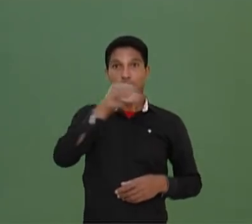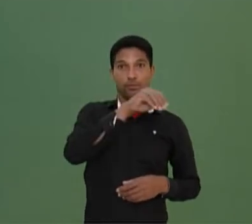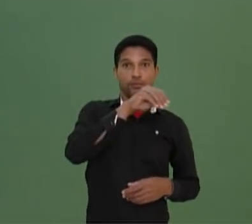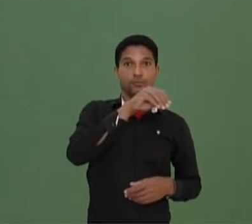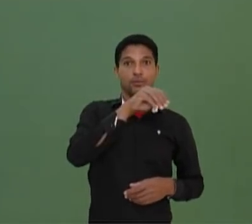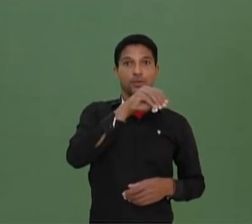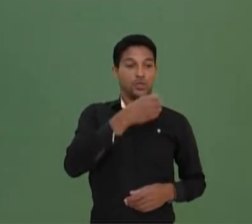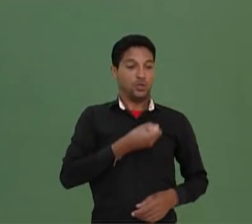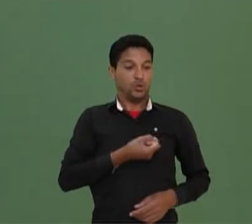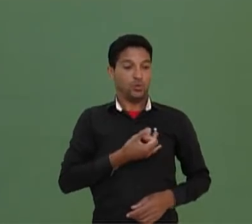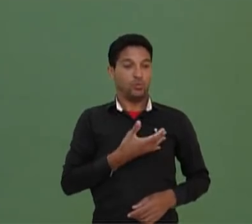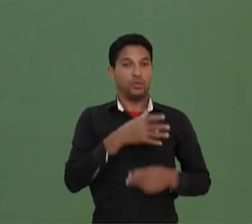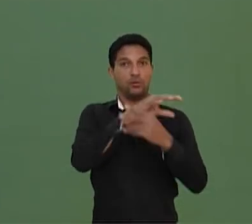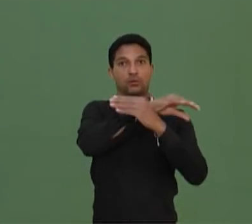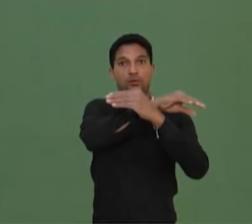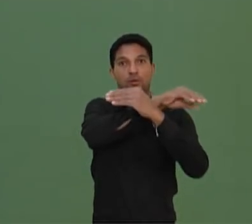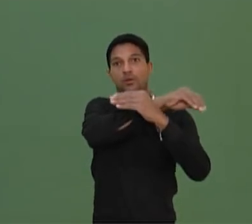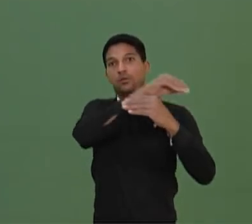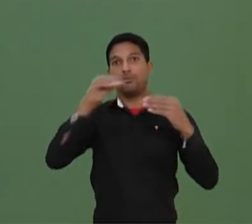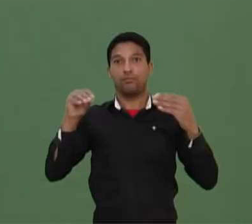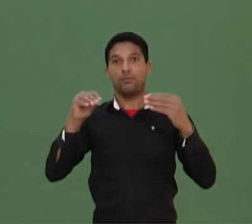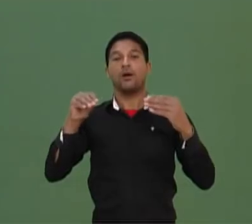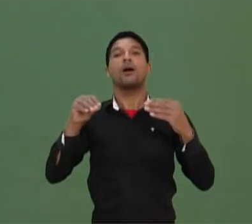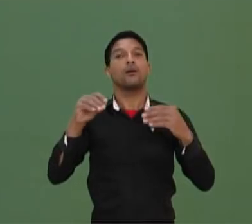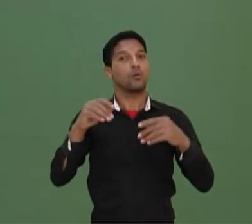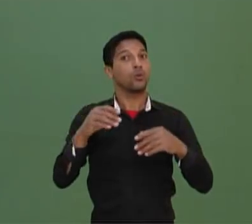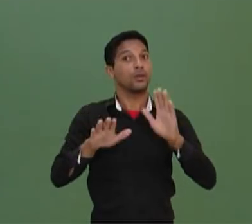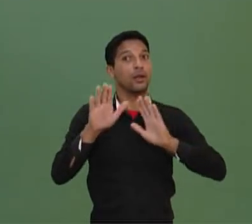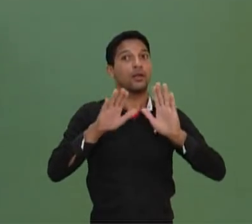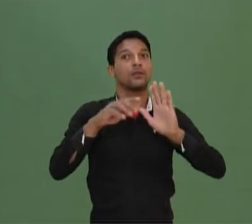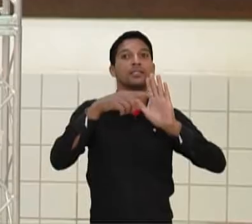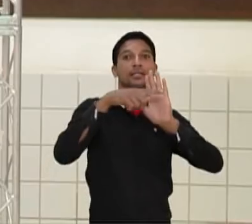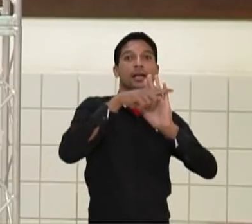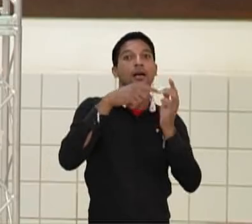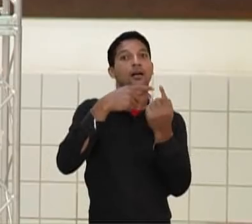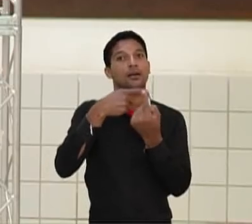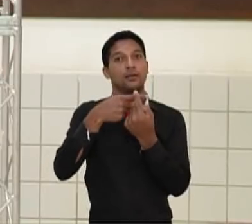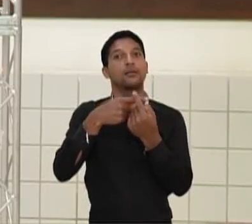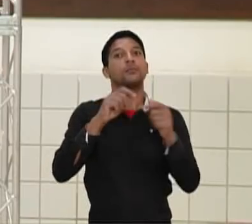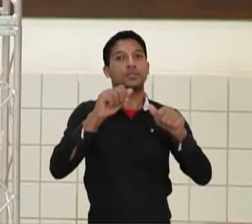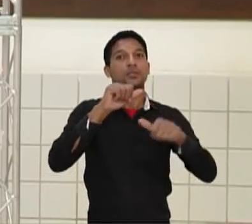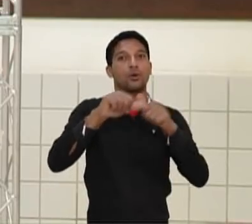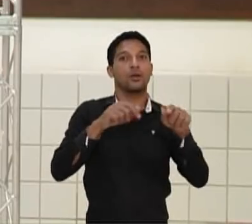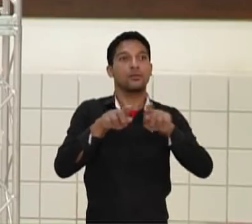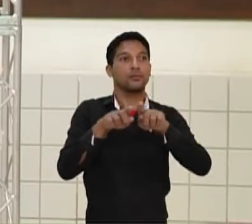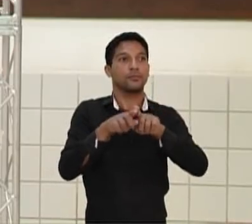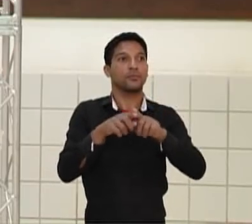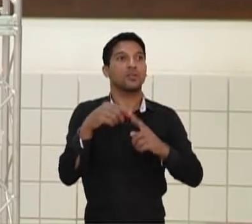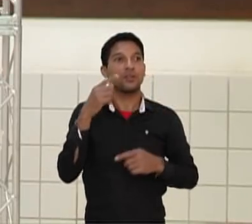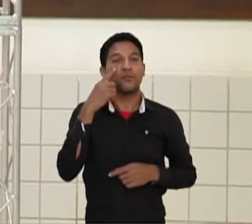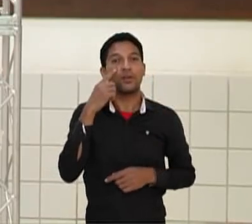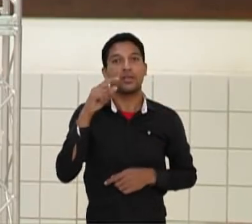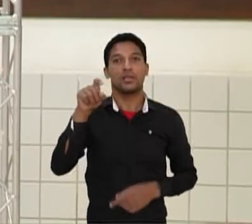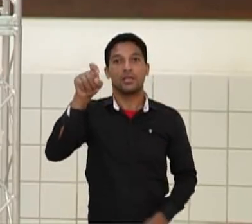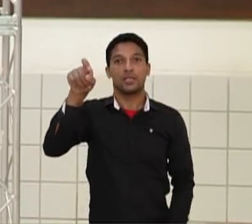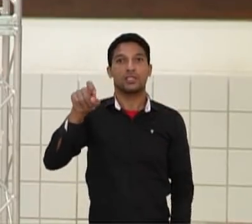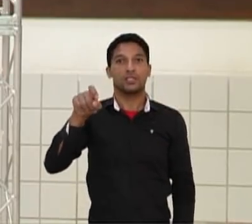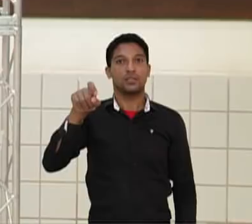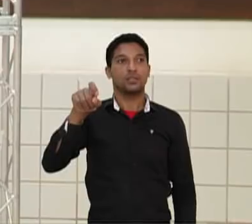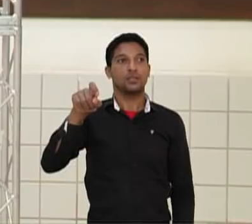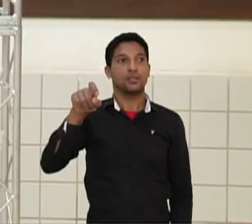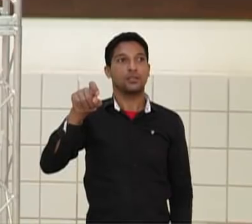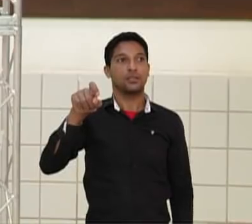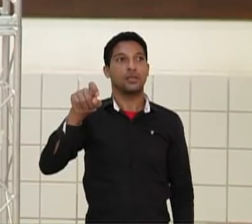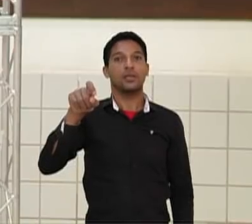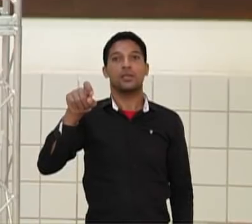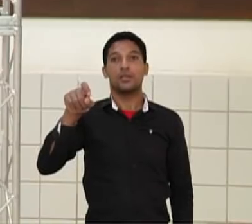membro, quem trocar de lado, troca a operação. Então dá uma olhada lá. Esse x eu vou tirar daqui, só que se eu tirar o x daqui, eu